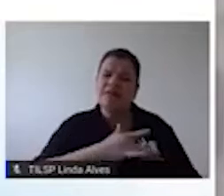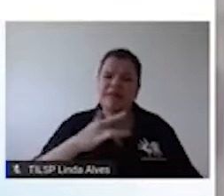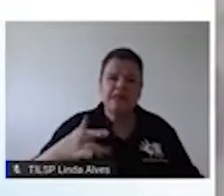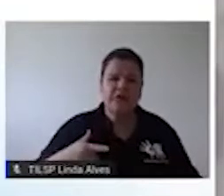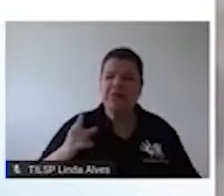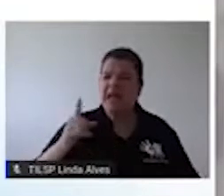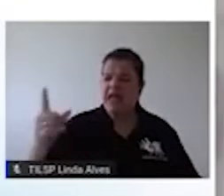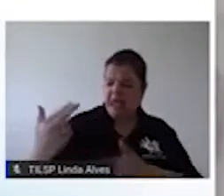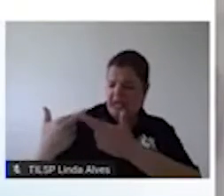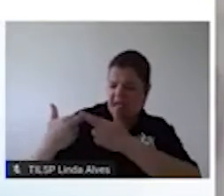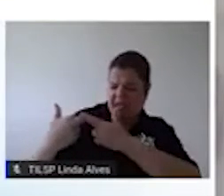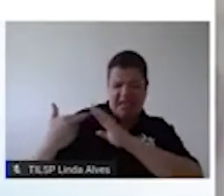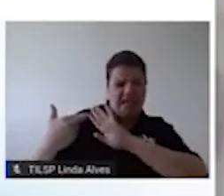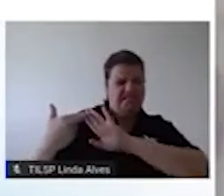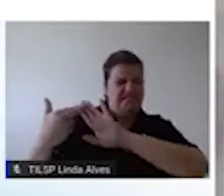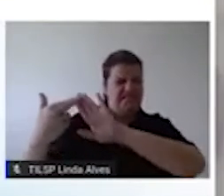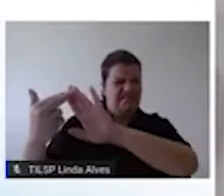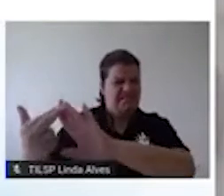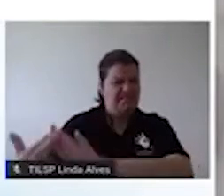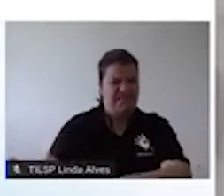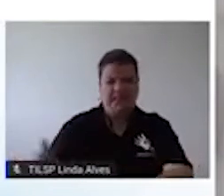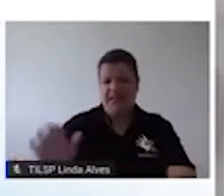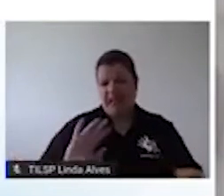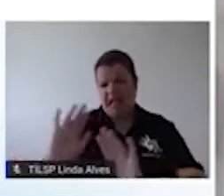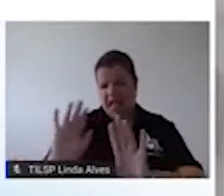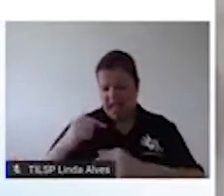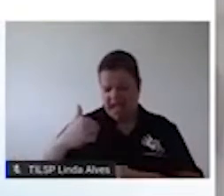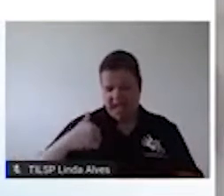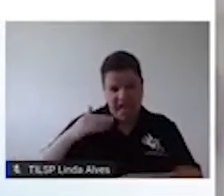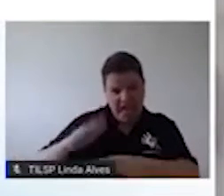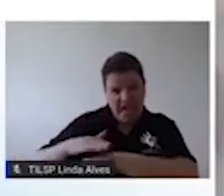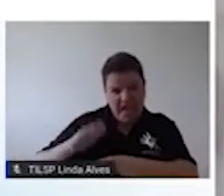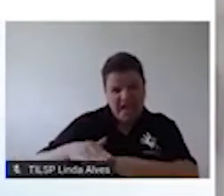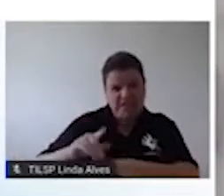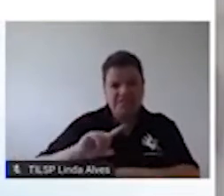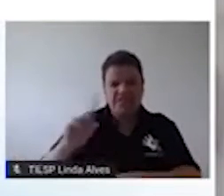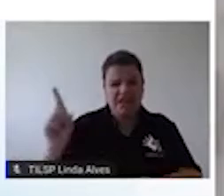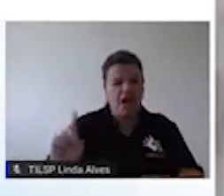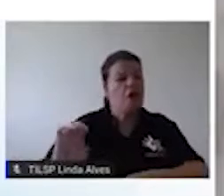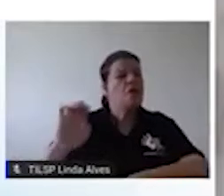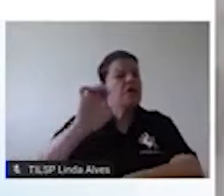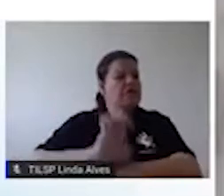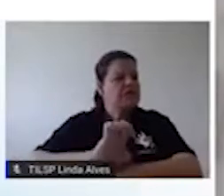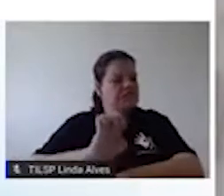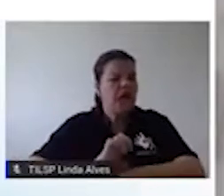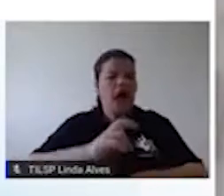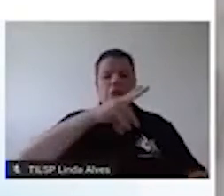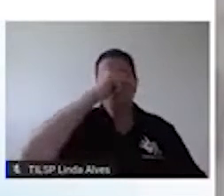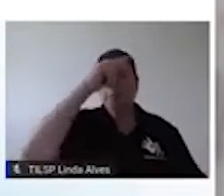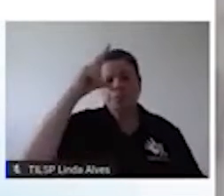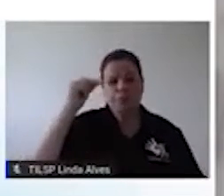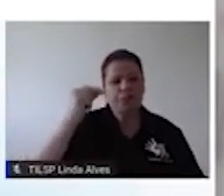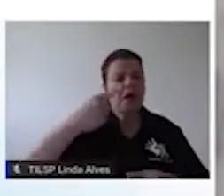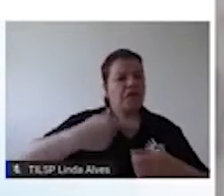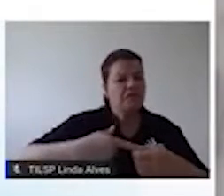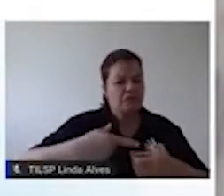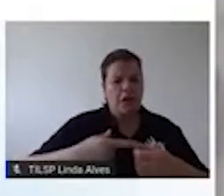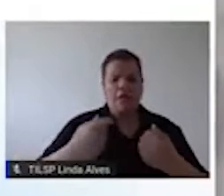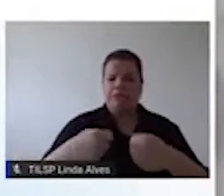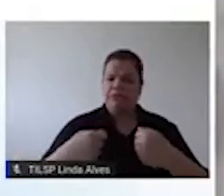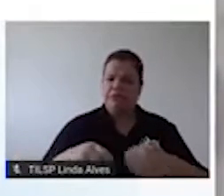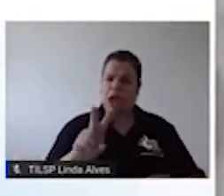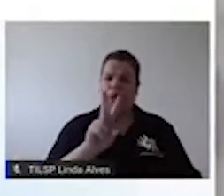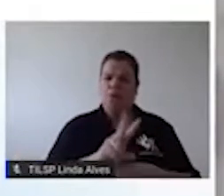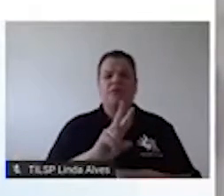desresponsabilizava, dizendo que quem tinha que cuidar desse assunto eram os estados e os municípios, não é? E, com isso,